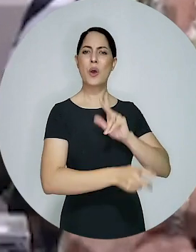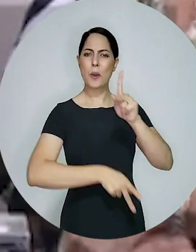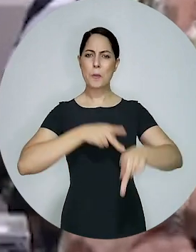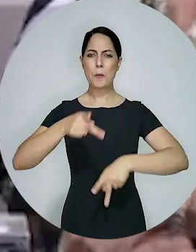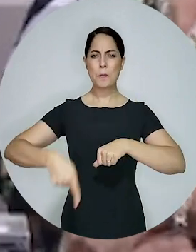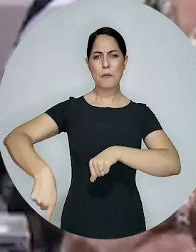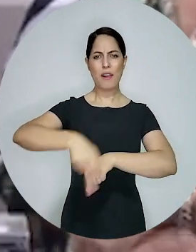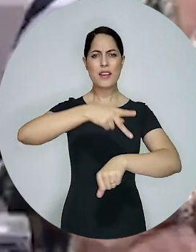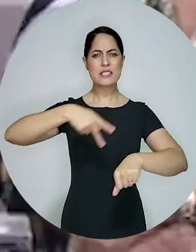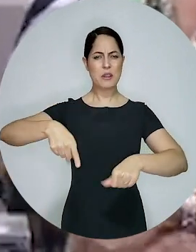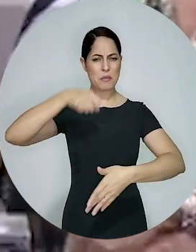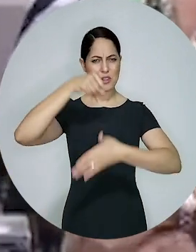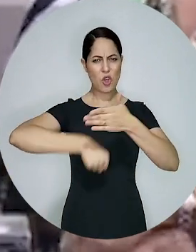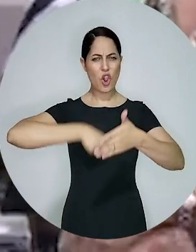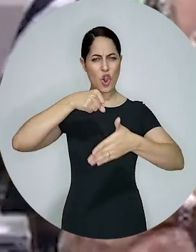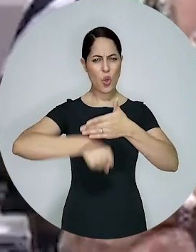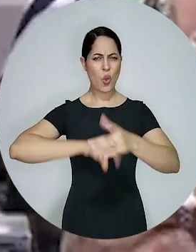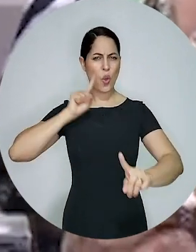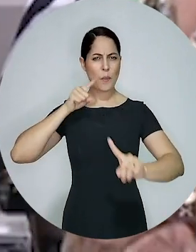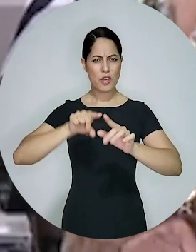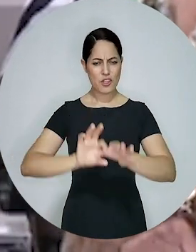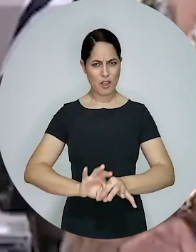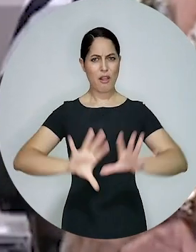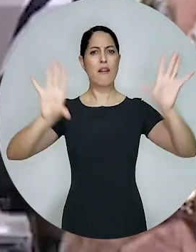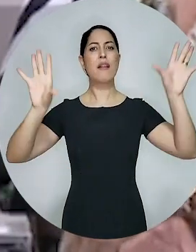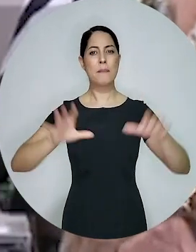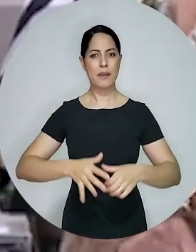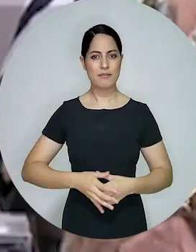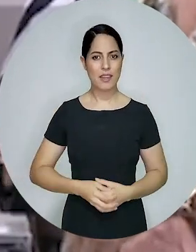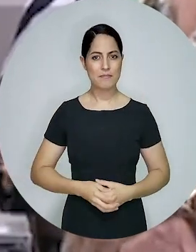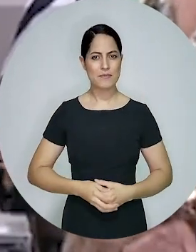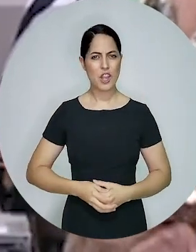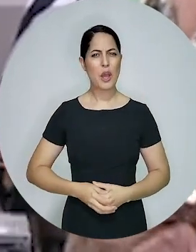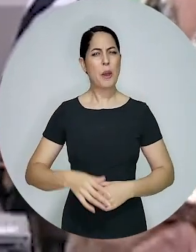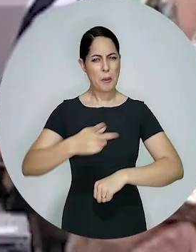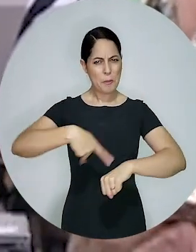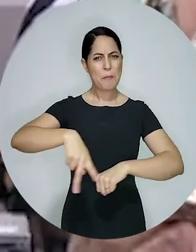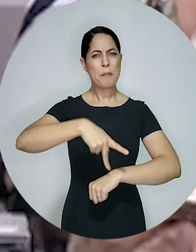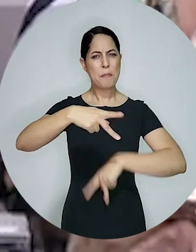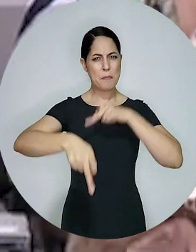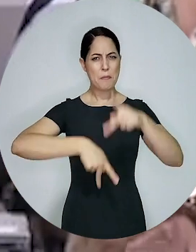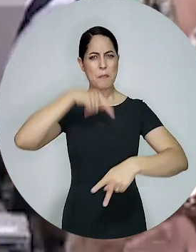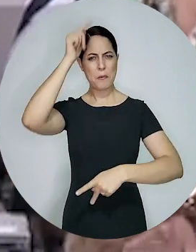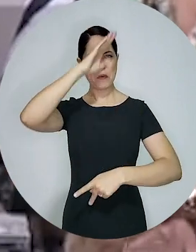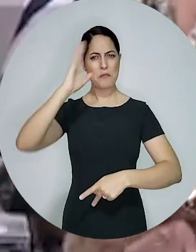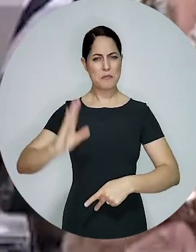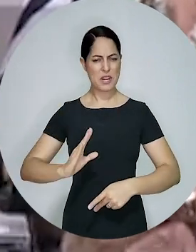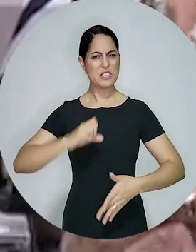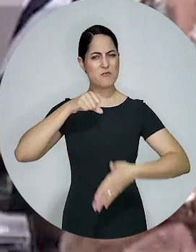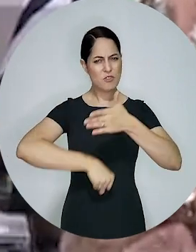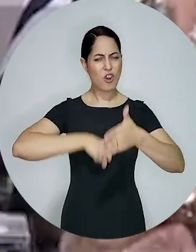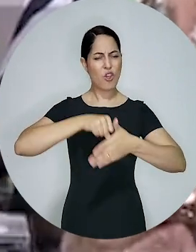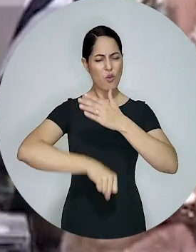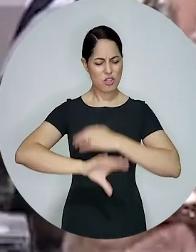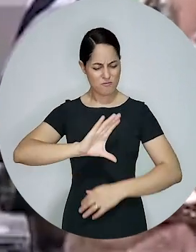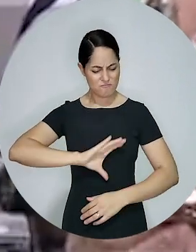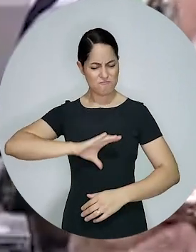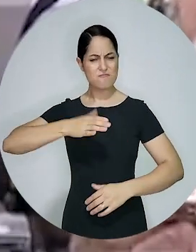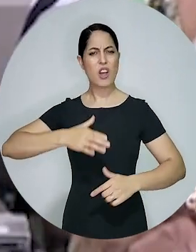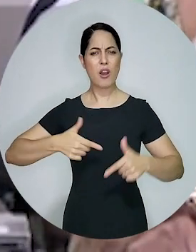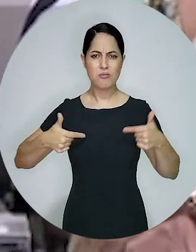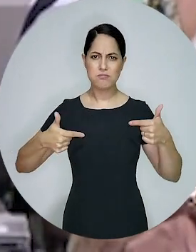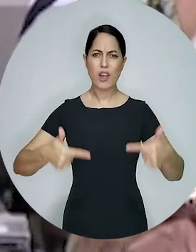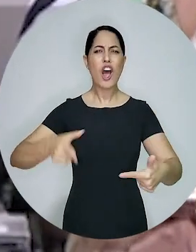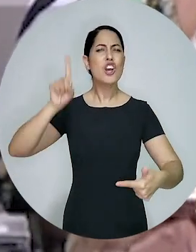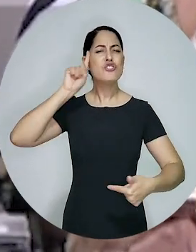povo brasileiro por liberdade, da luta e da coragem do povo brasileiro naquilo que tem sido o